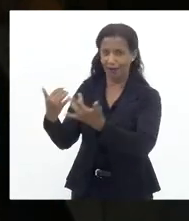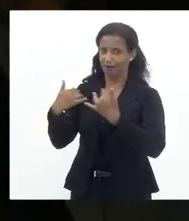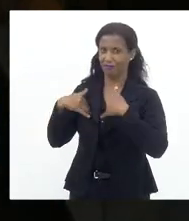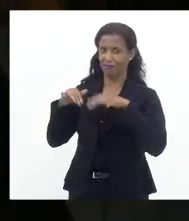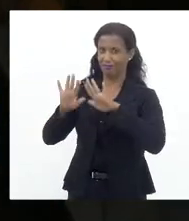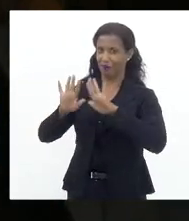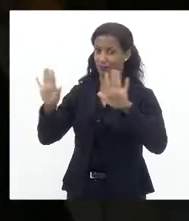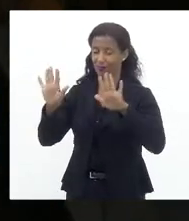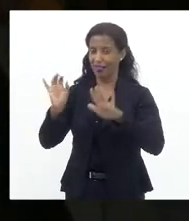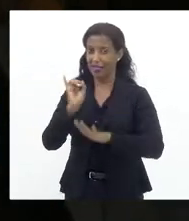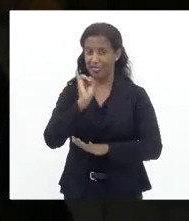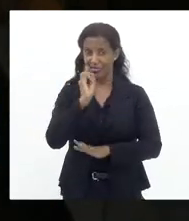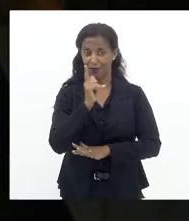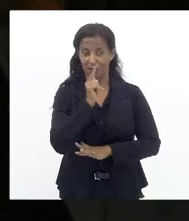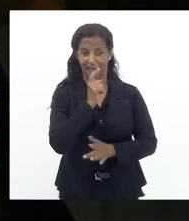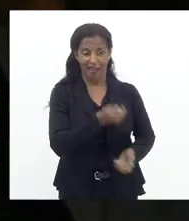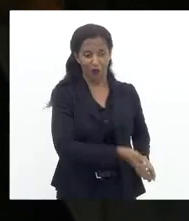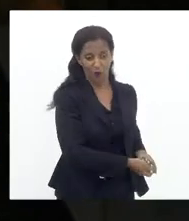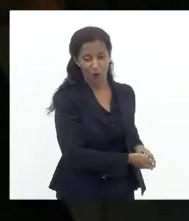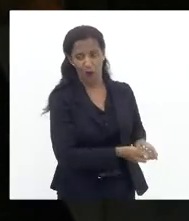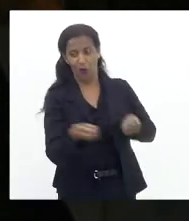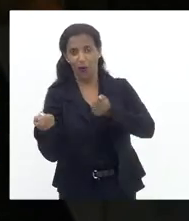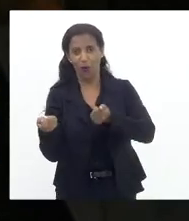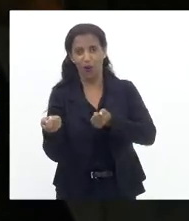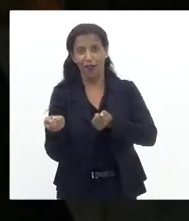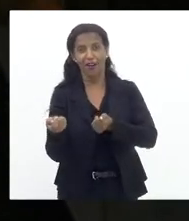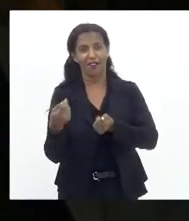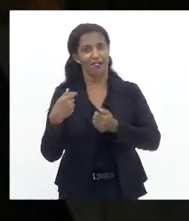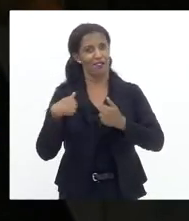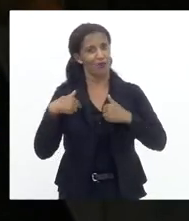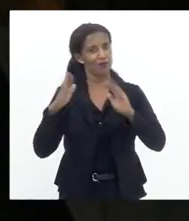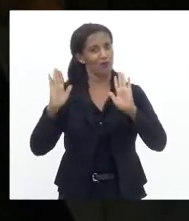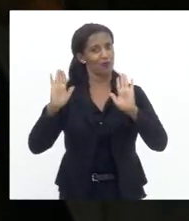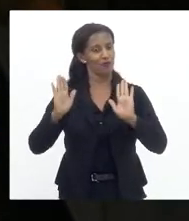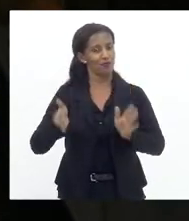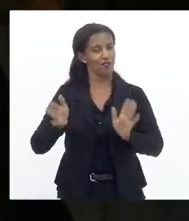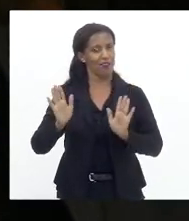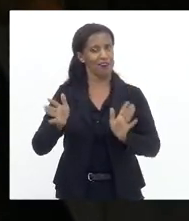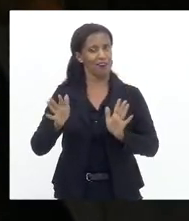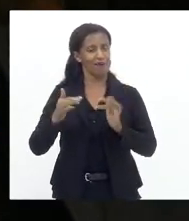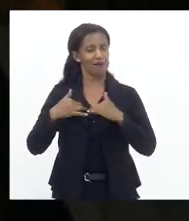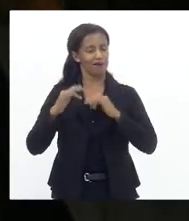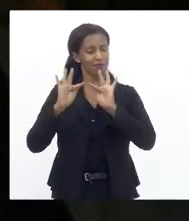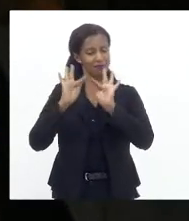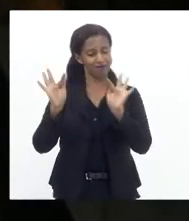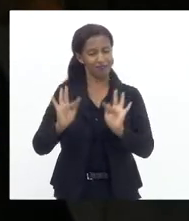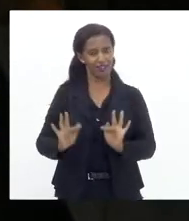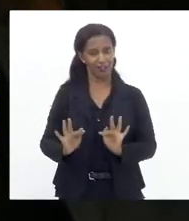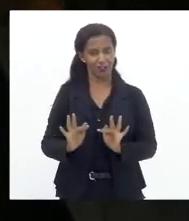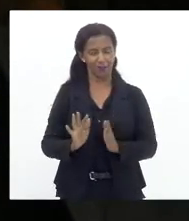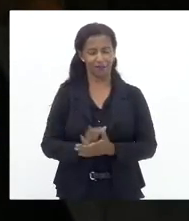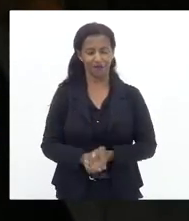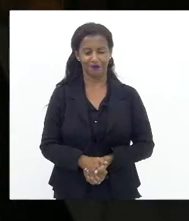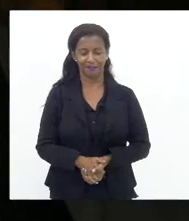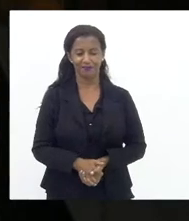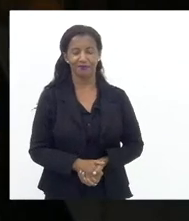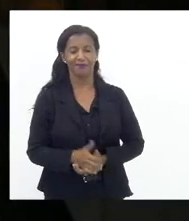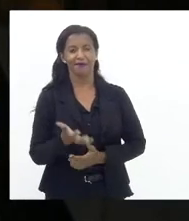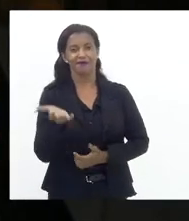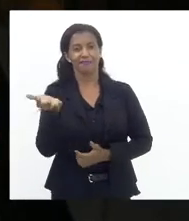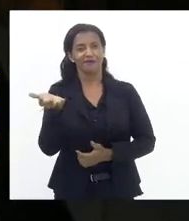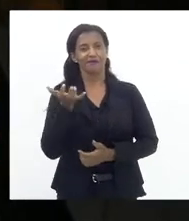E se eu puder jogar água eu já fico e feliz queria